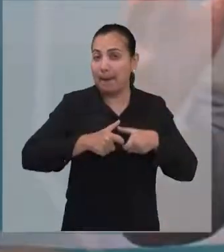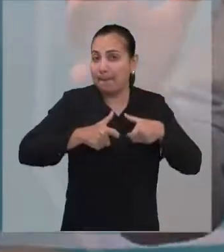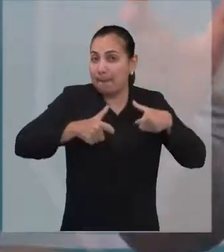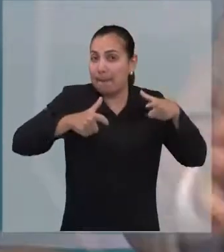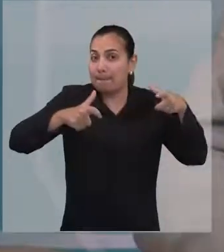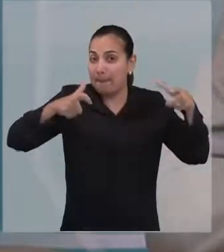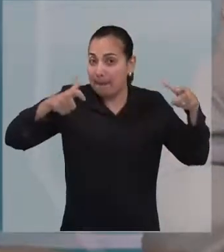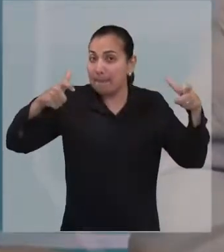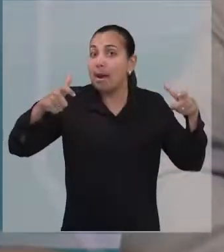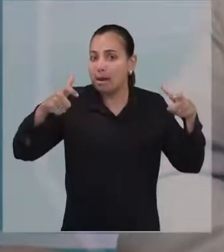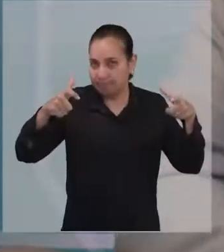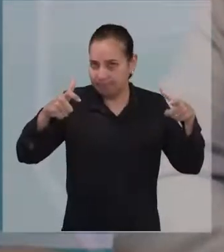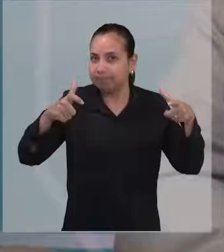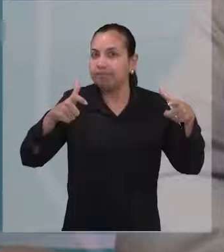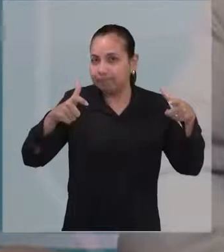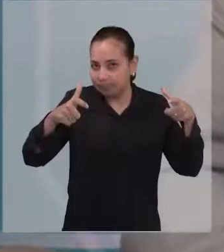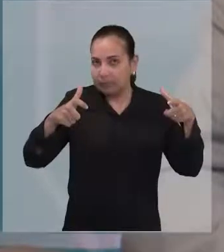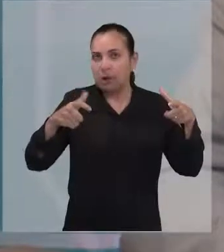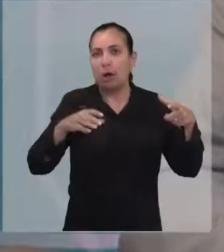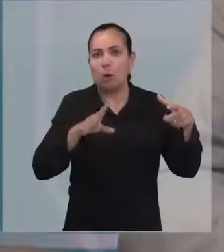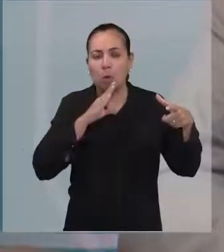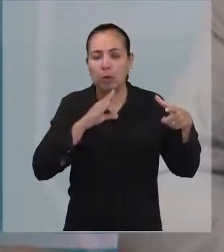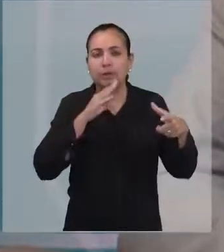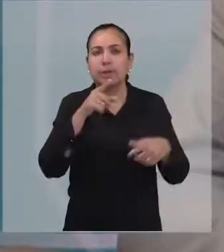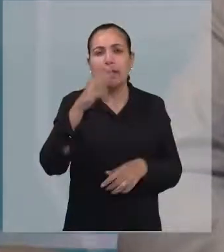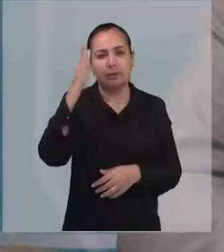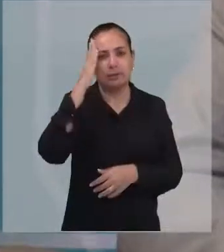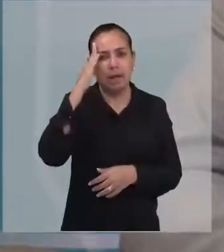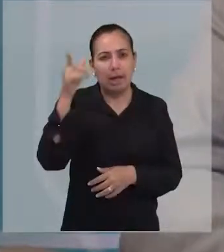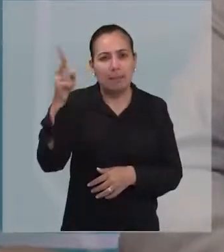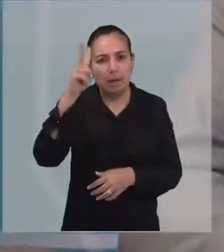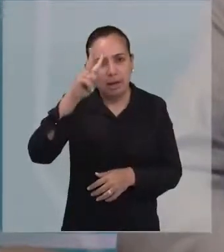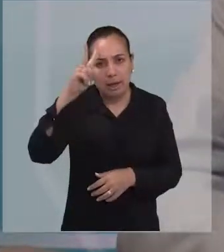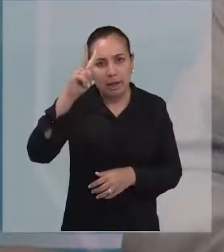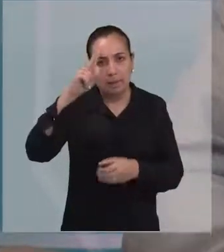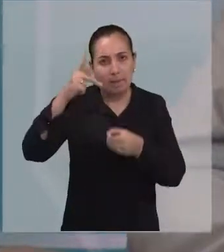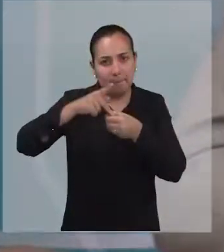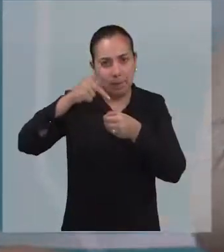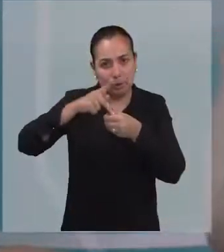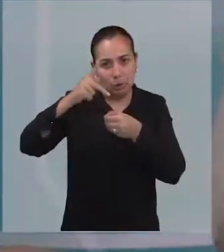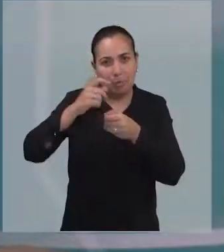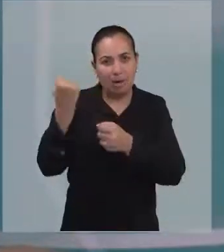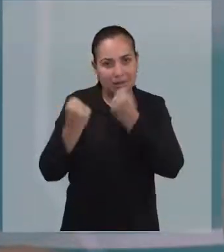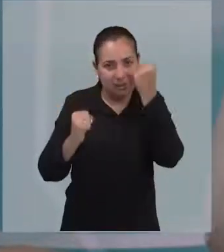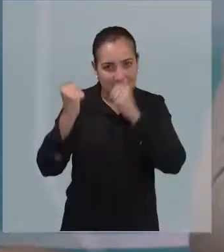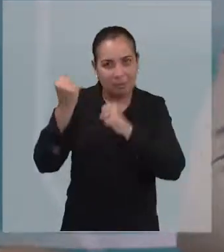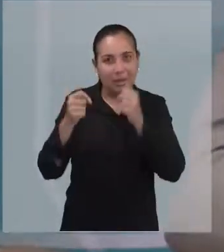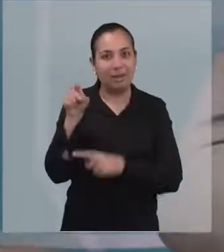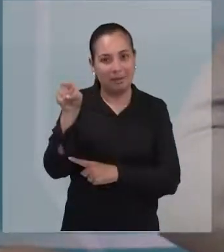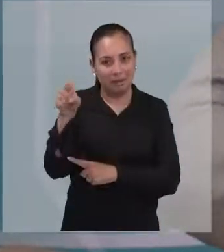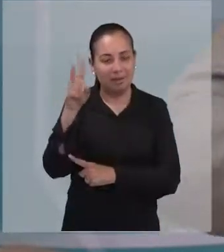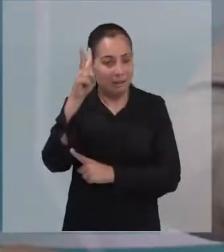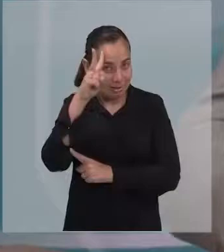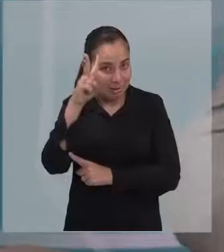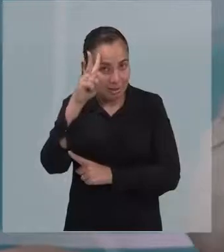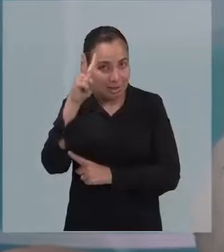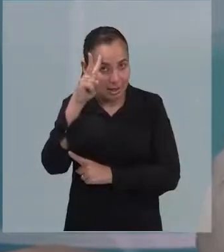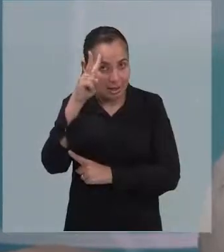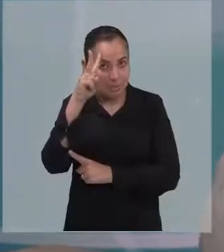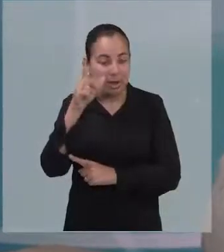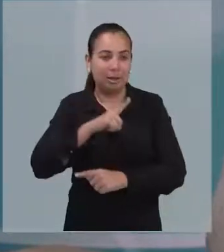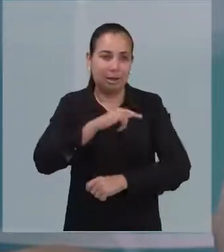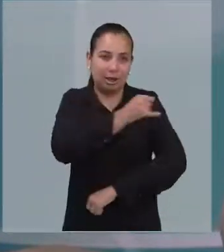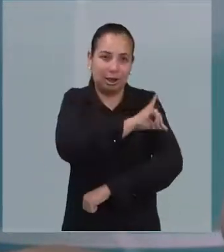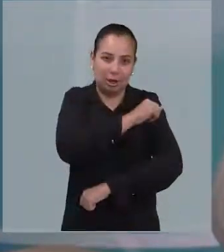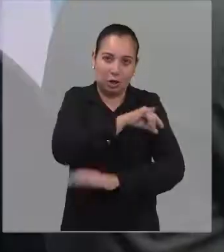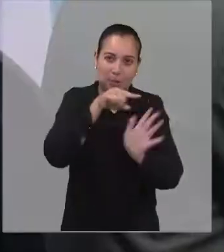crescendo exponencialmente. Então você tem fatos da Petrobras, cuja sede é no Rio de Janeiro, que estão